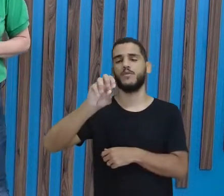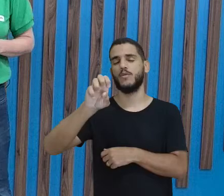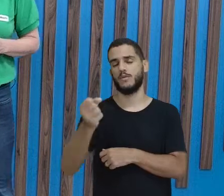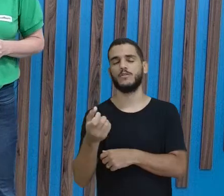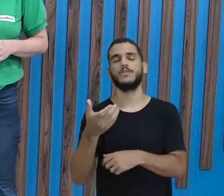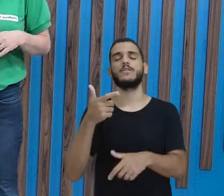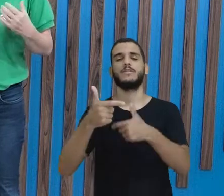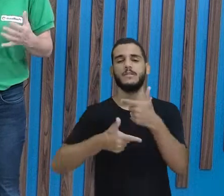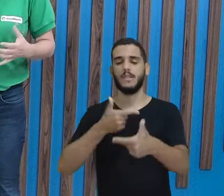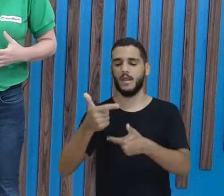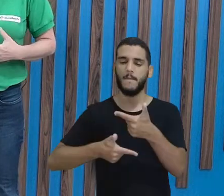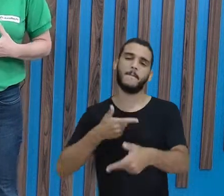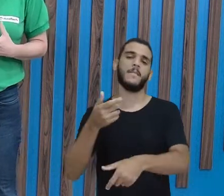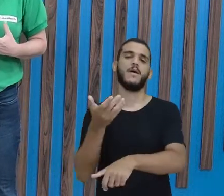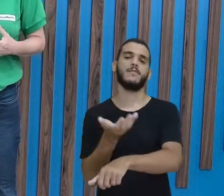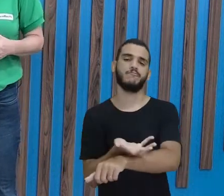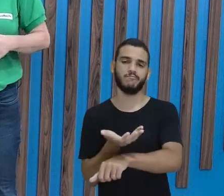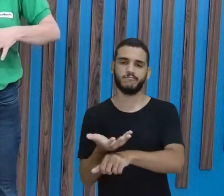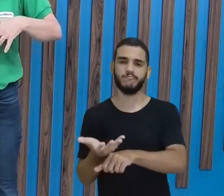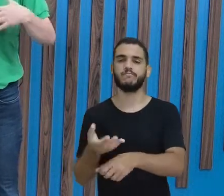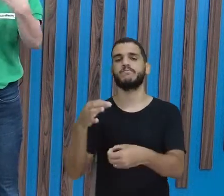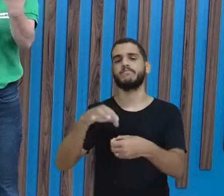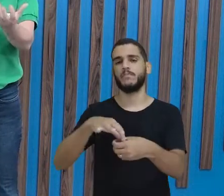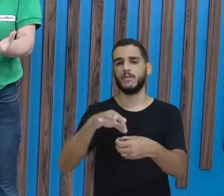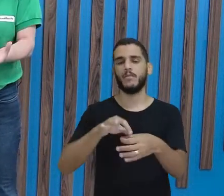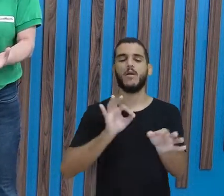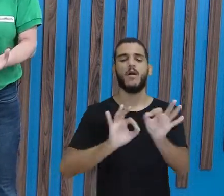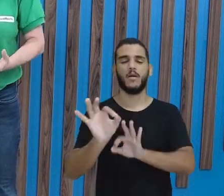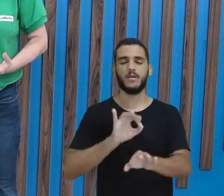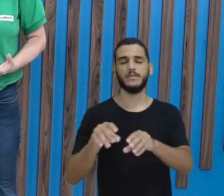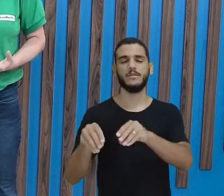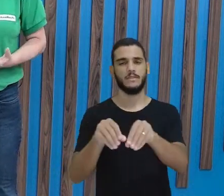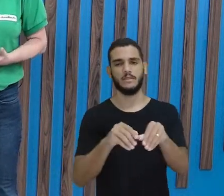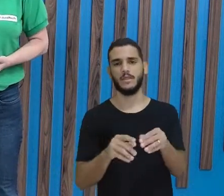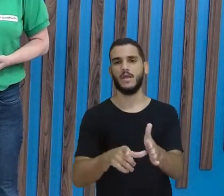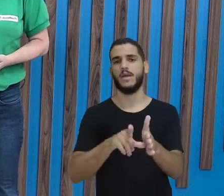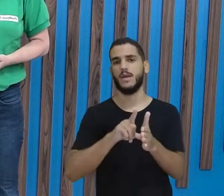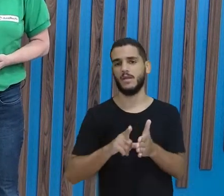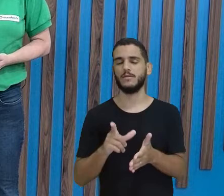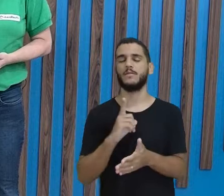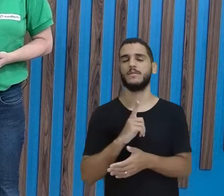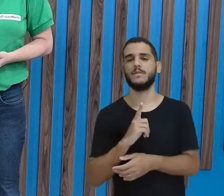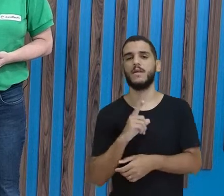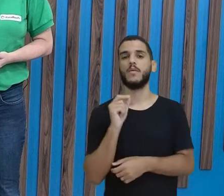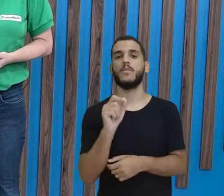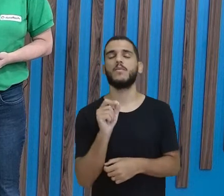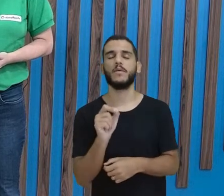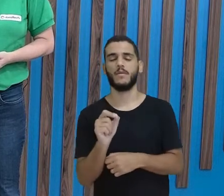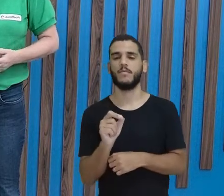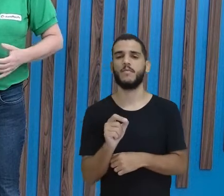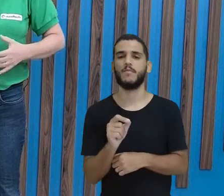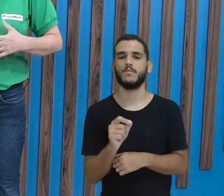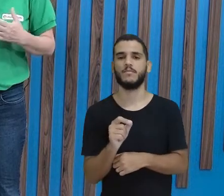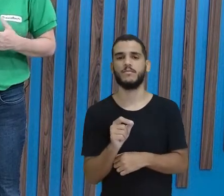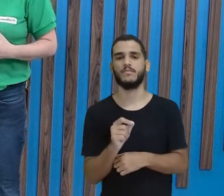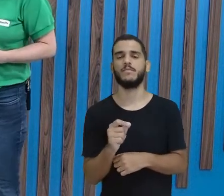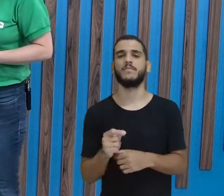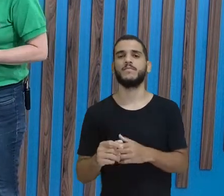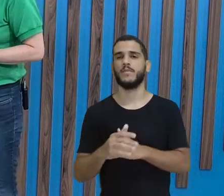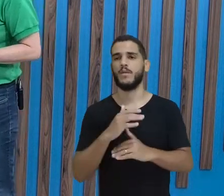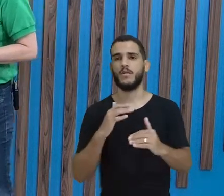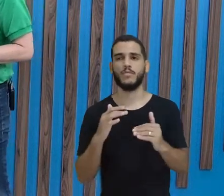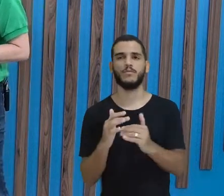trabalham na terra, plantam, colhem, no caso, preparam antes essa terra para que ela possa receber as plantas,